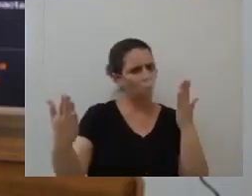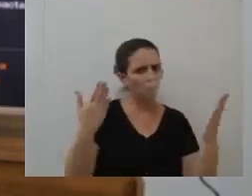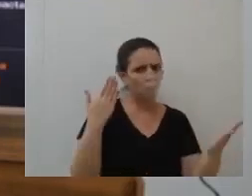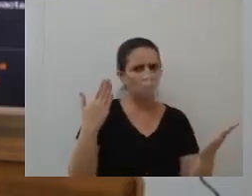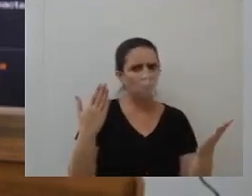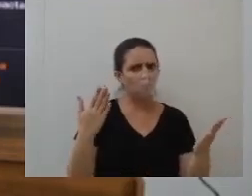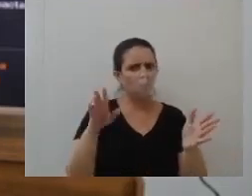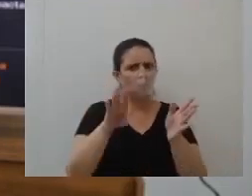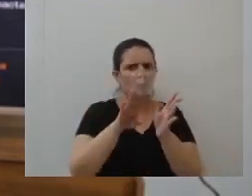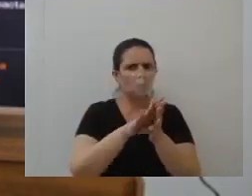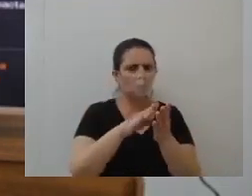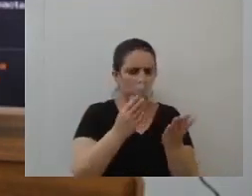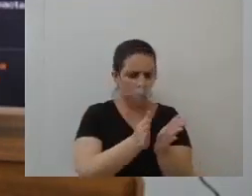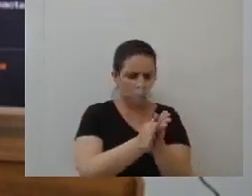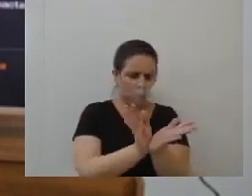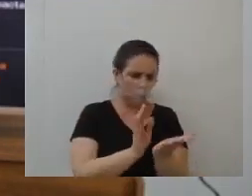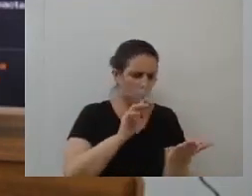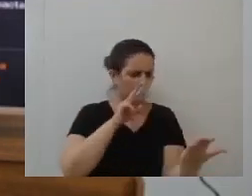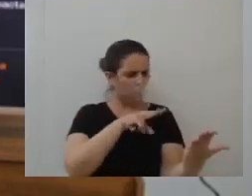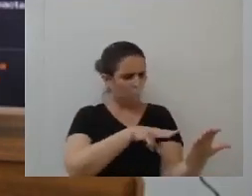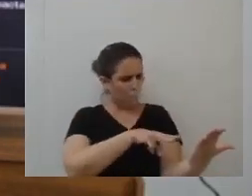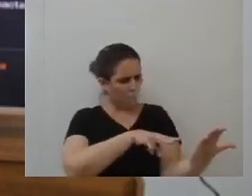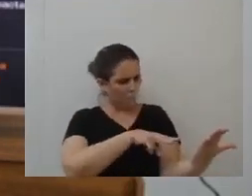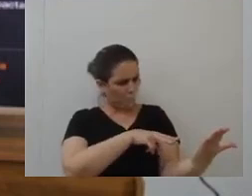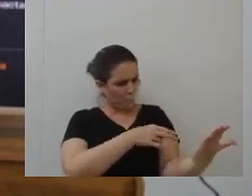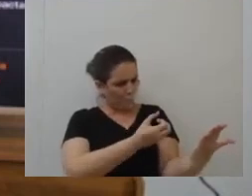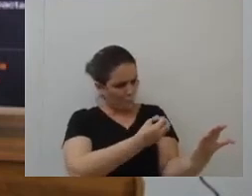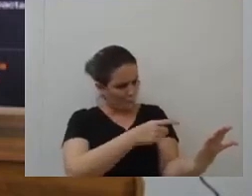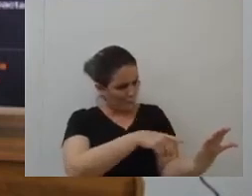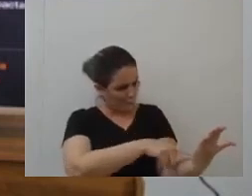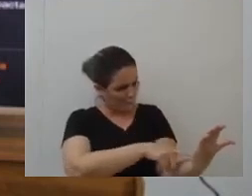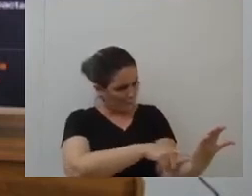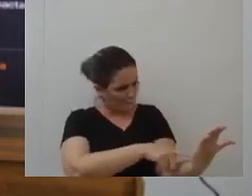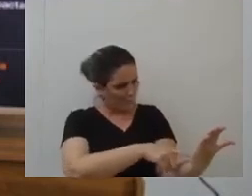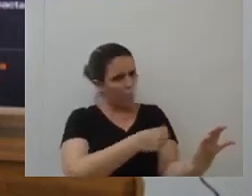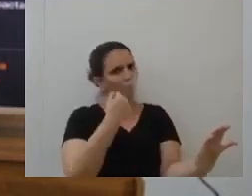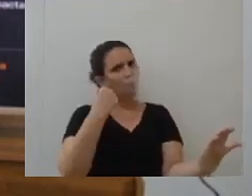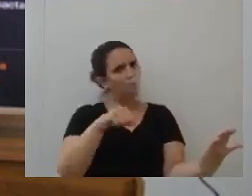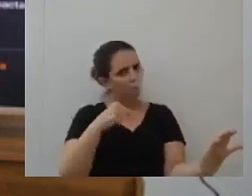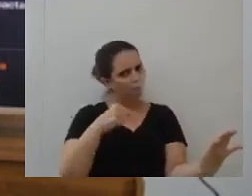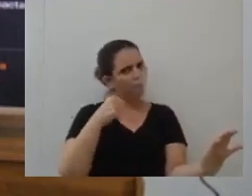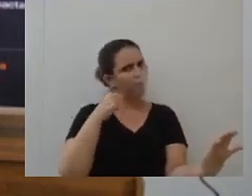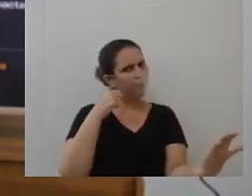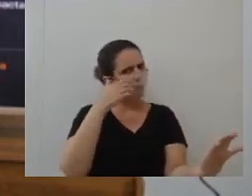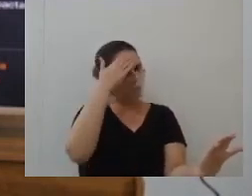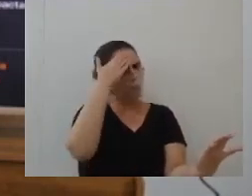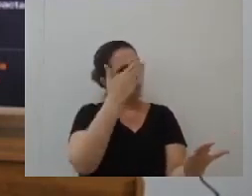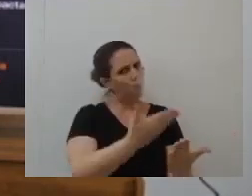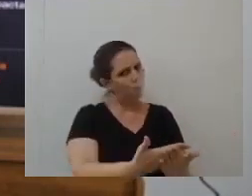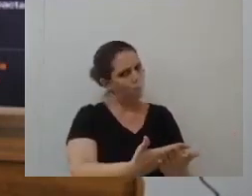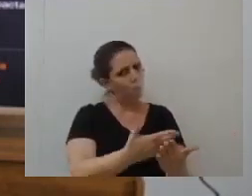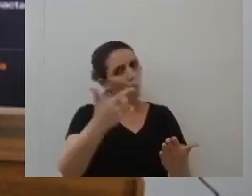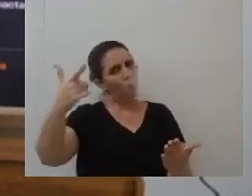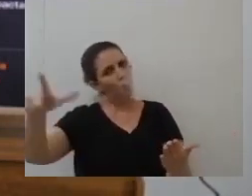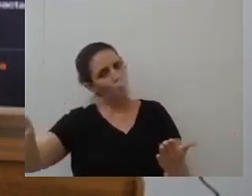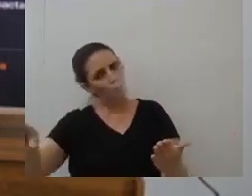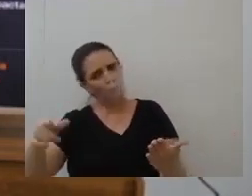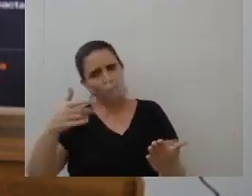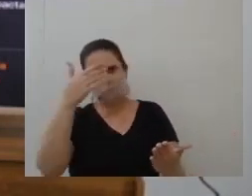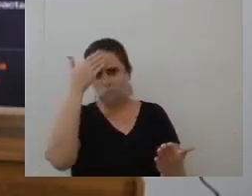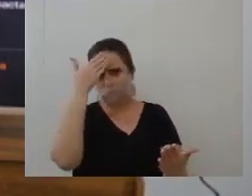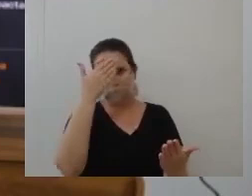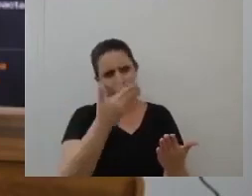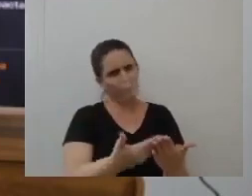que é que chegou para você no celular? Você tem que relativizar. Certas coisas merecem mais confiança e outras